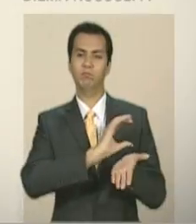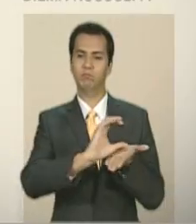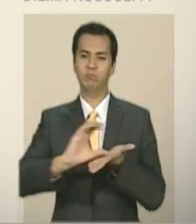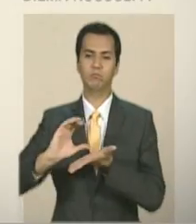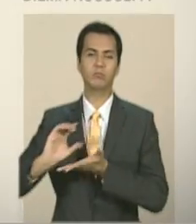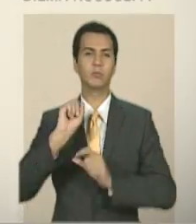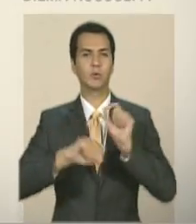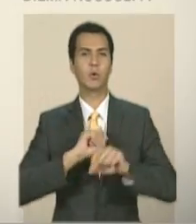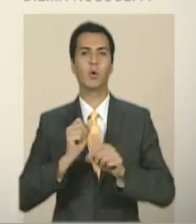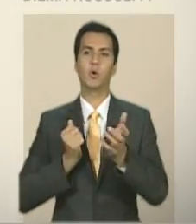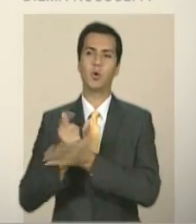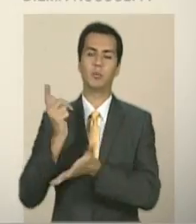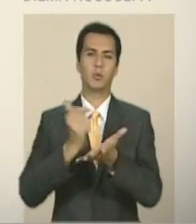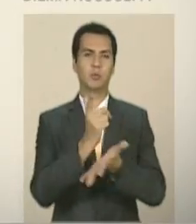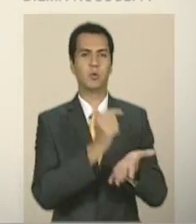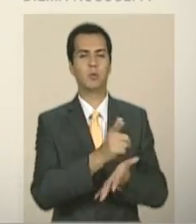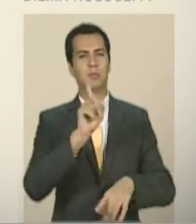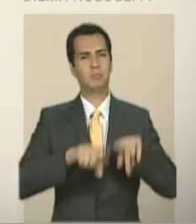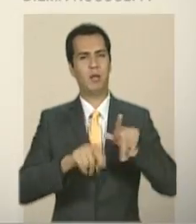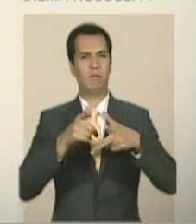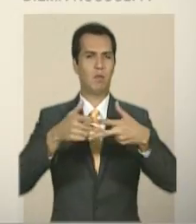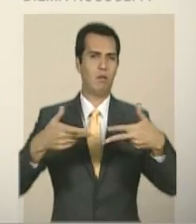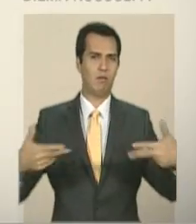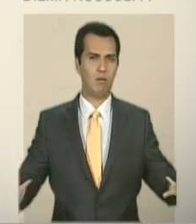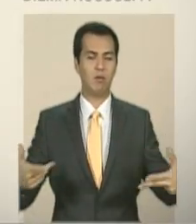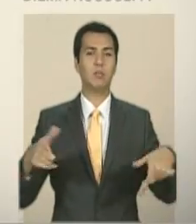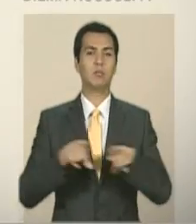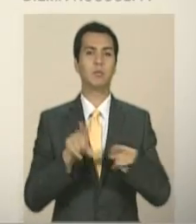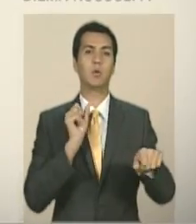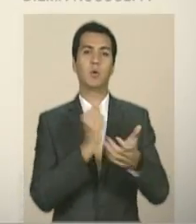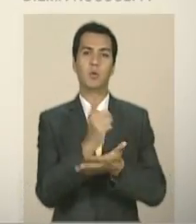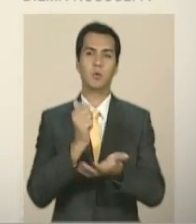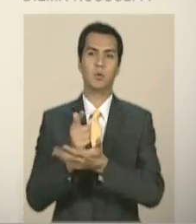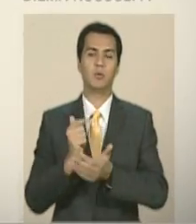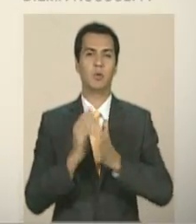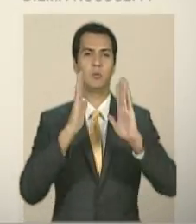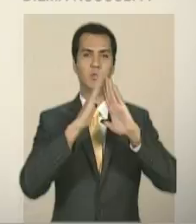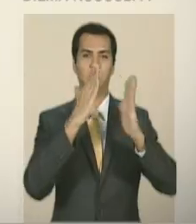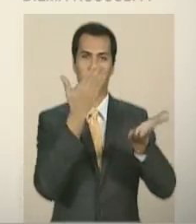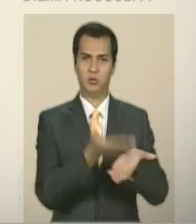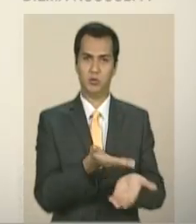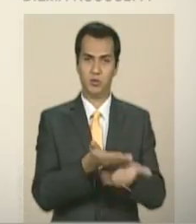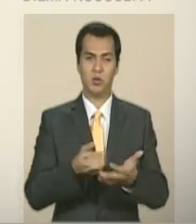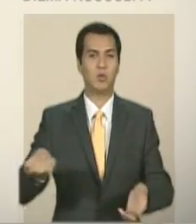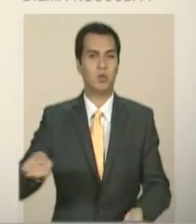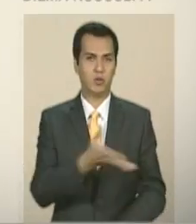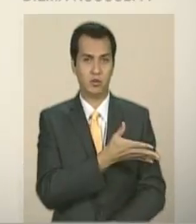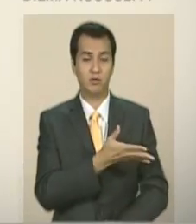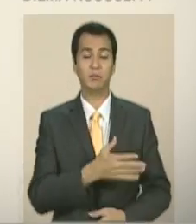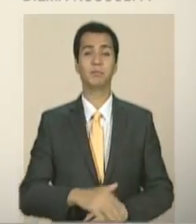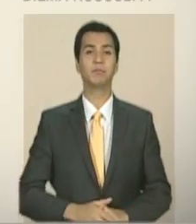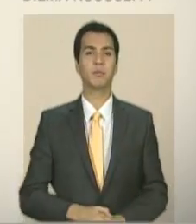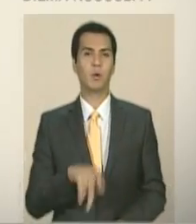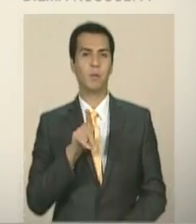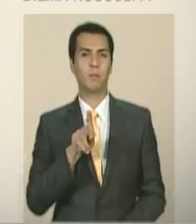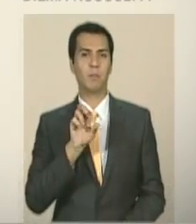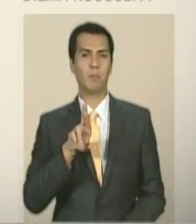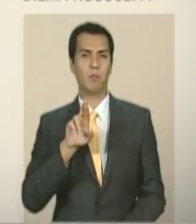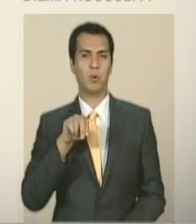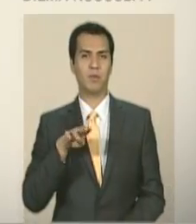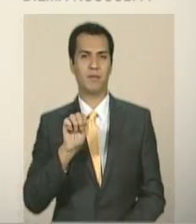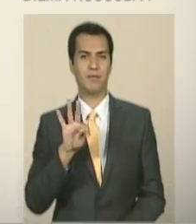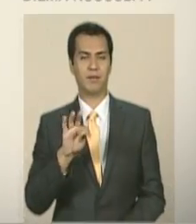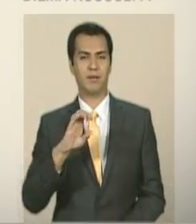equipamentos de outras 543 unidades o plano e também vai financiar cursos